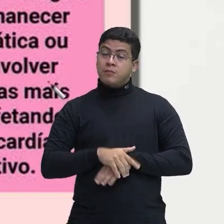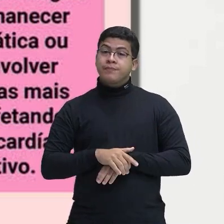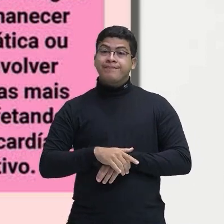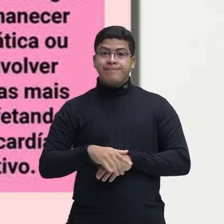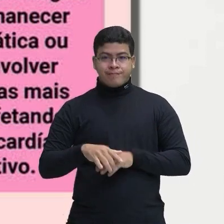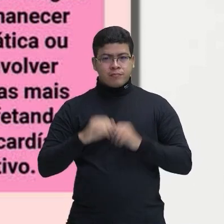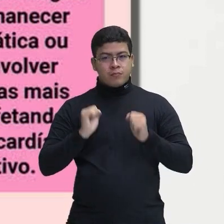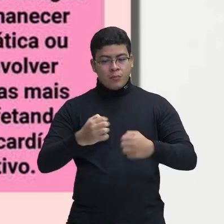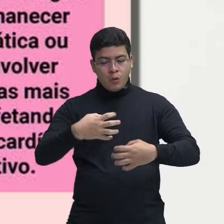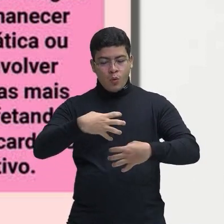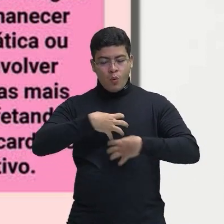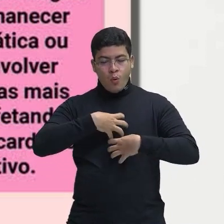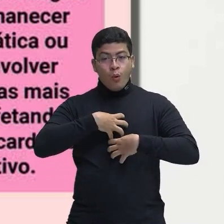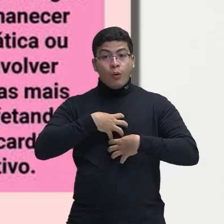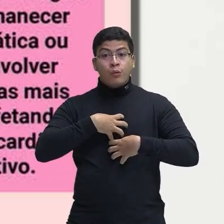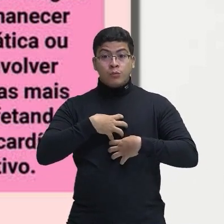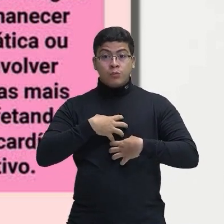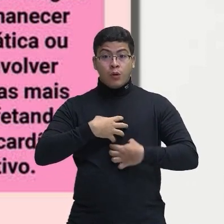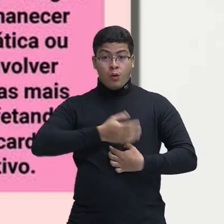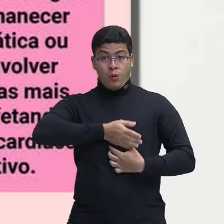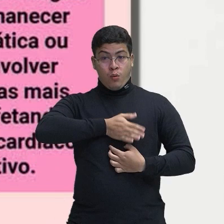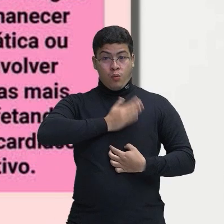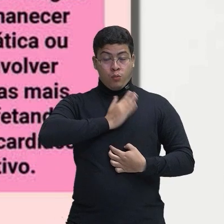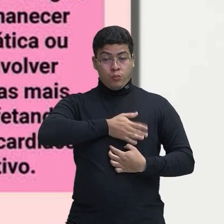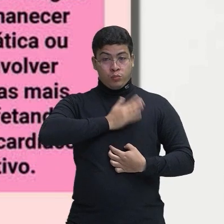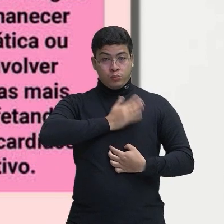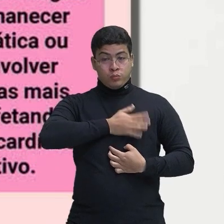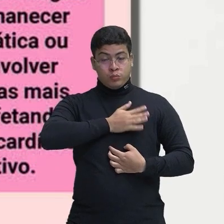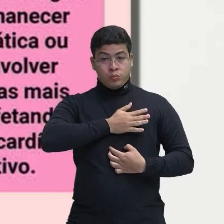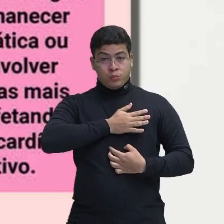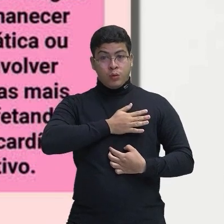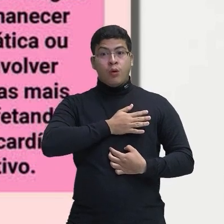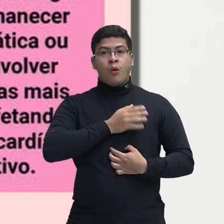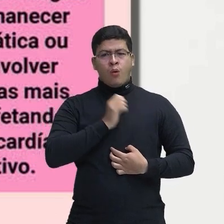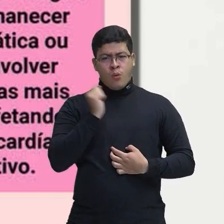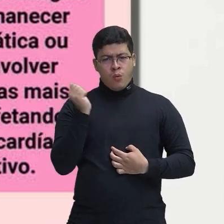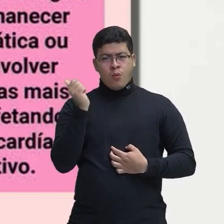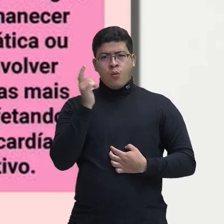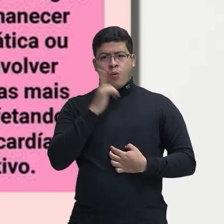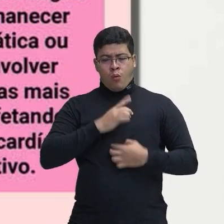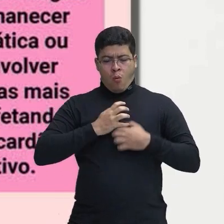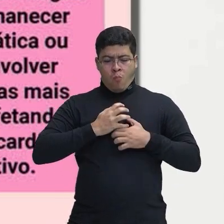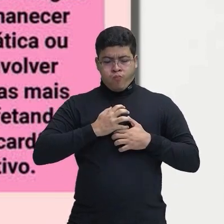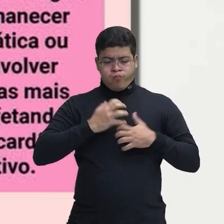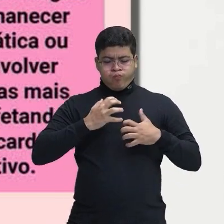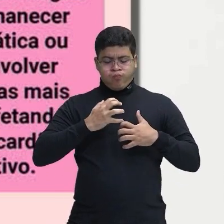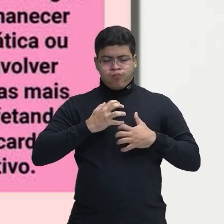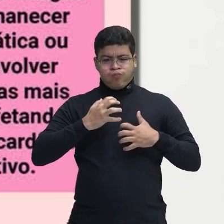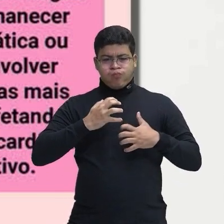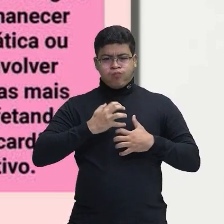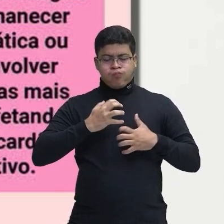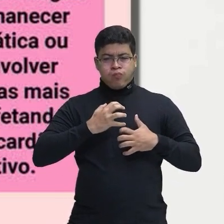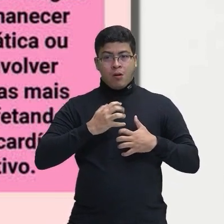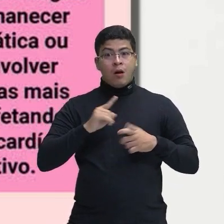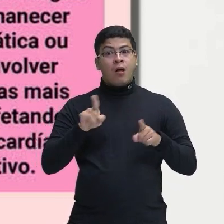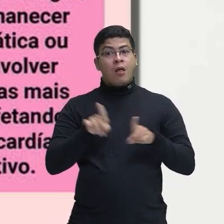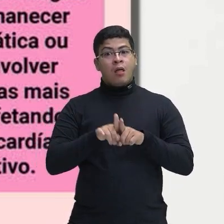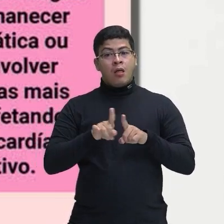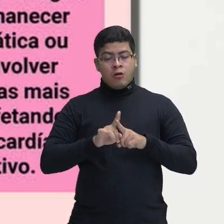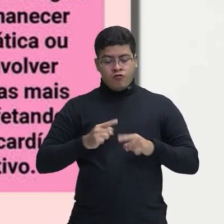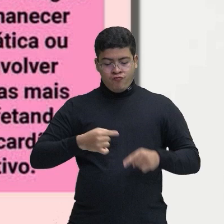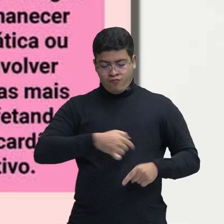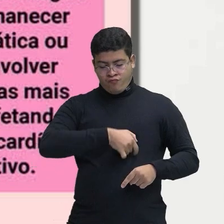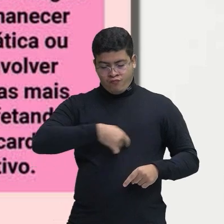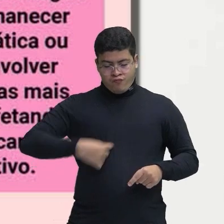ali afetar o sistema cardíaco, o coração vai ficar grande e também o sistema